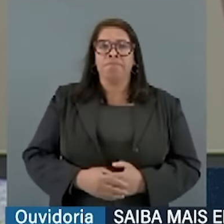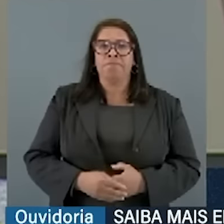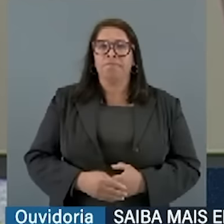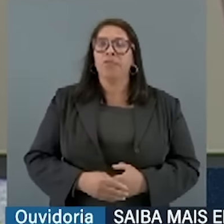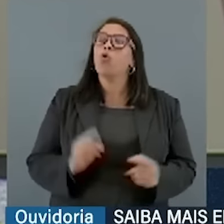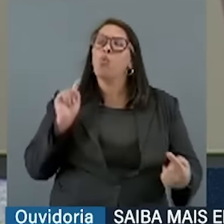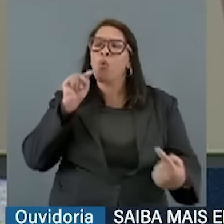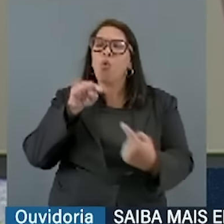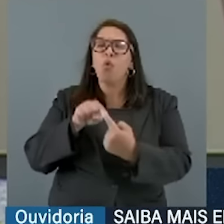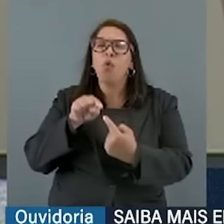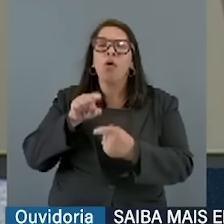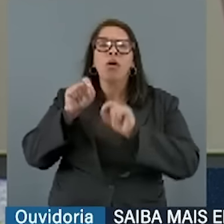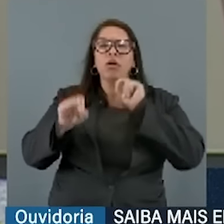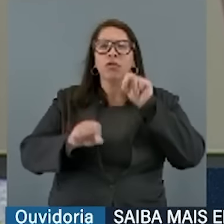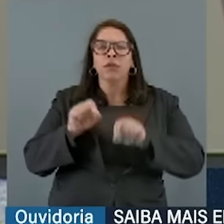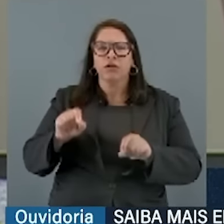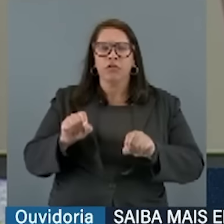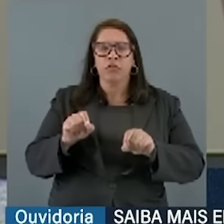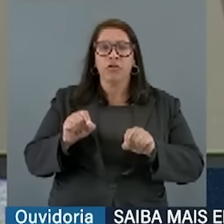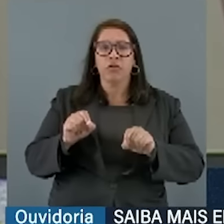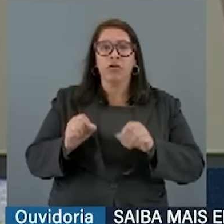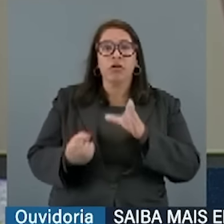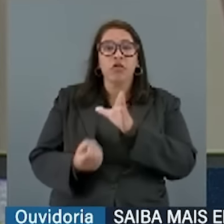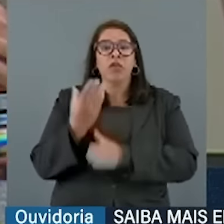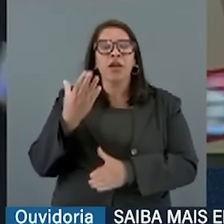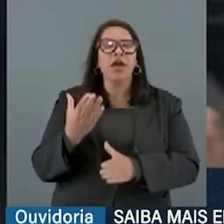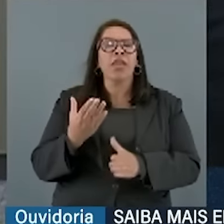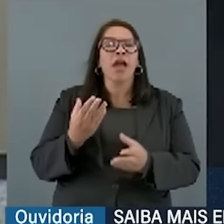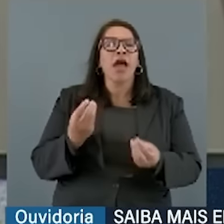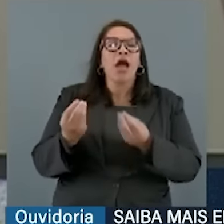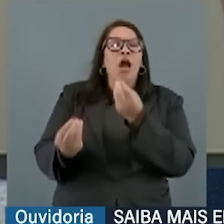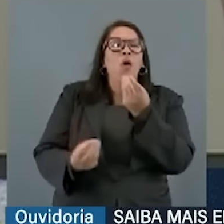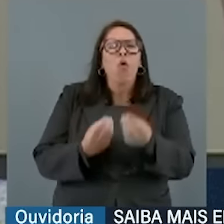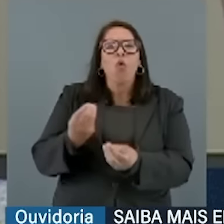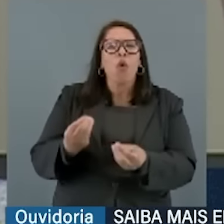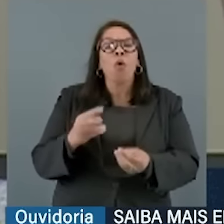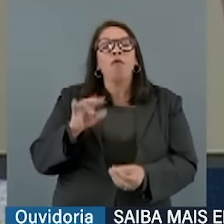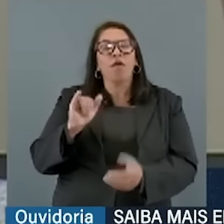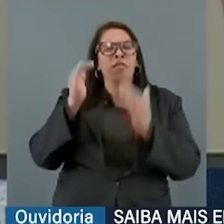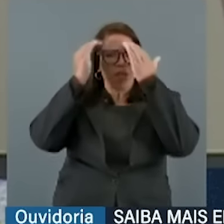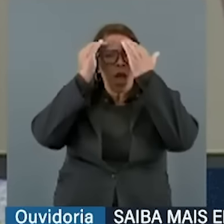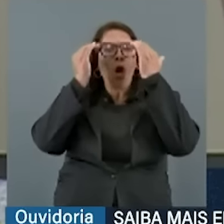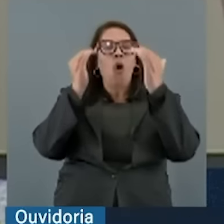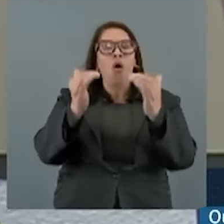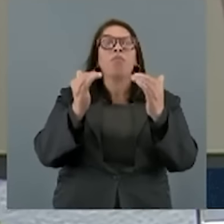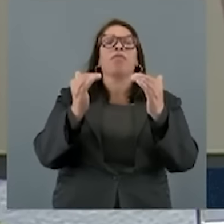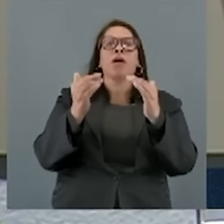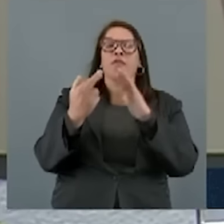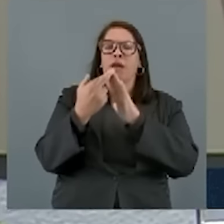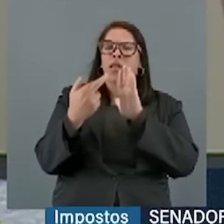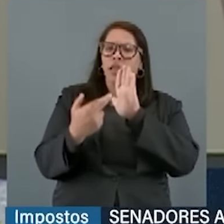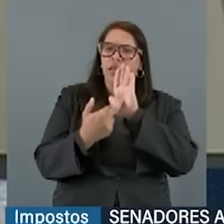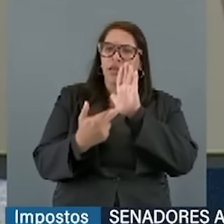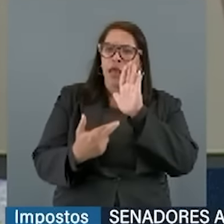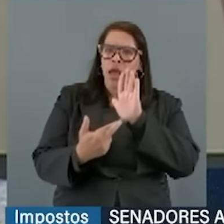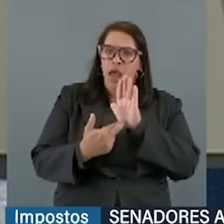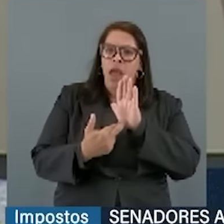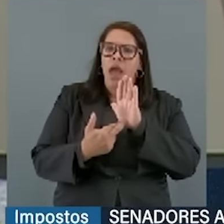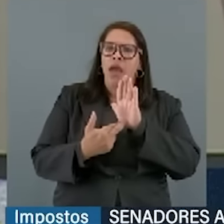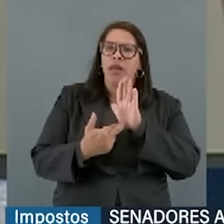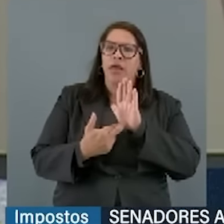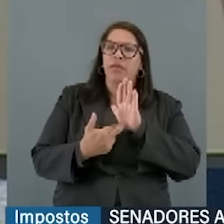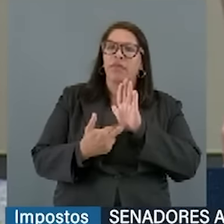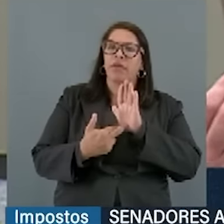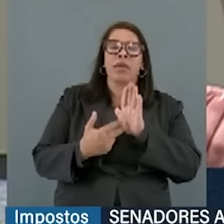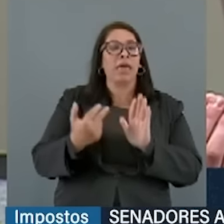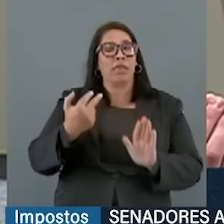com o objetivo de estabelecer condutas que devem ser observadas de um lado e condutas que